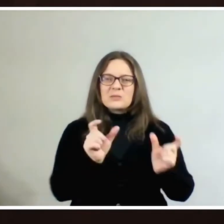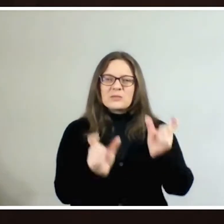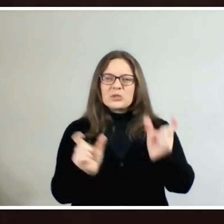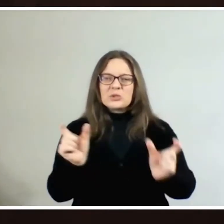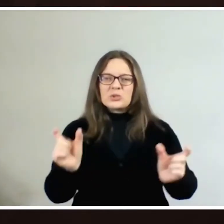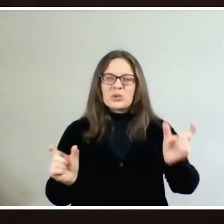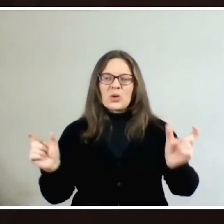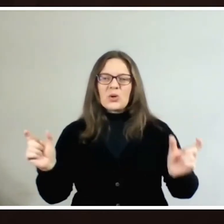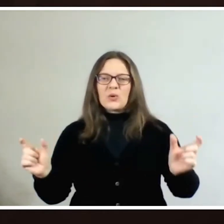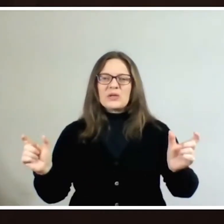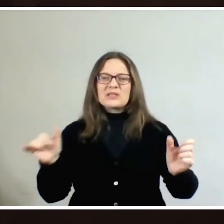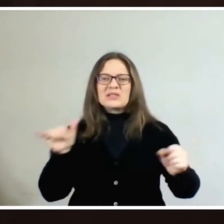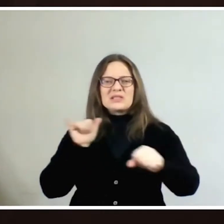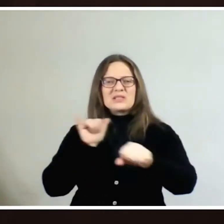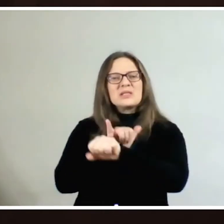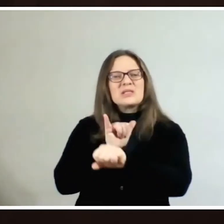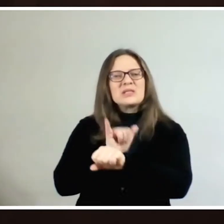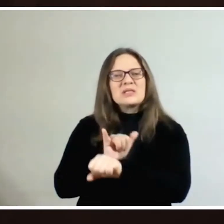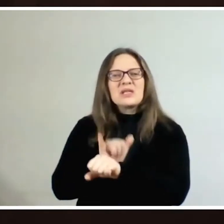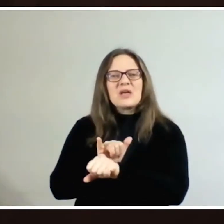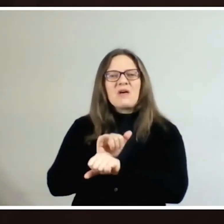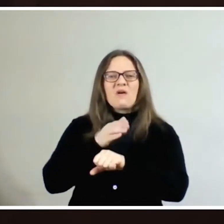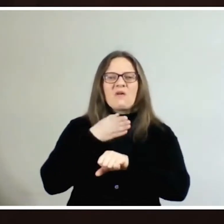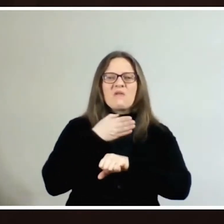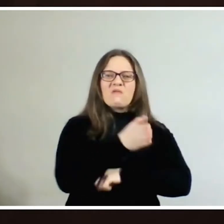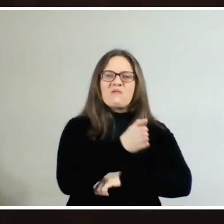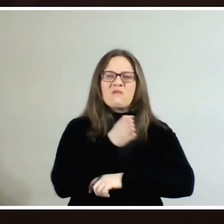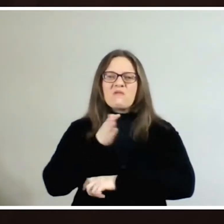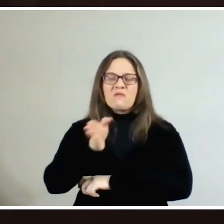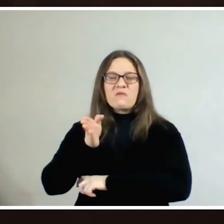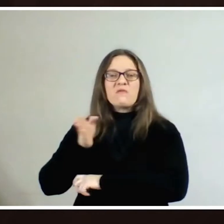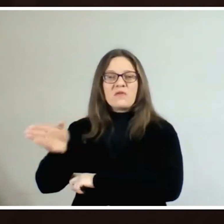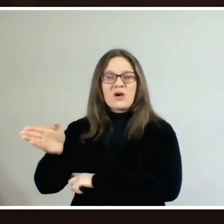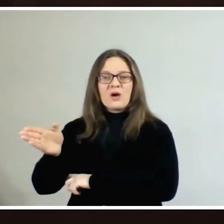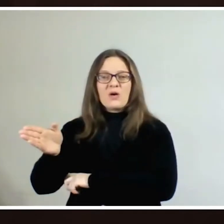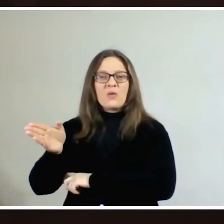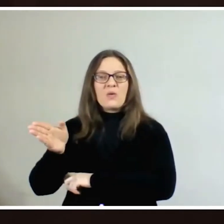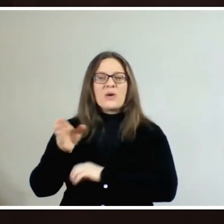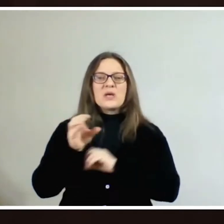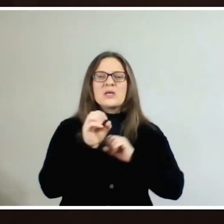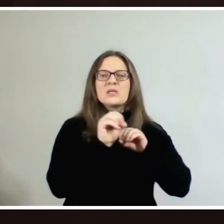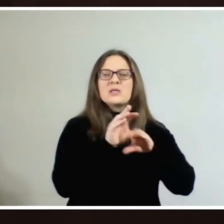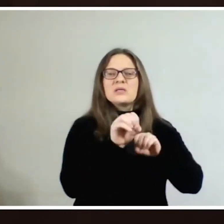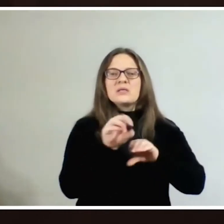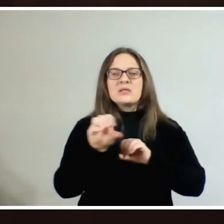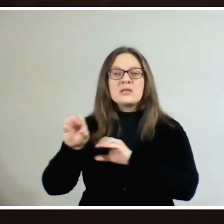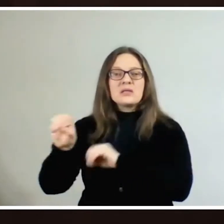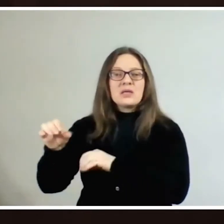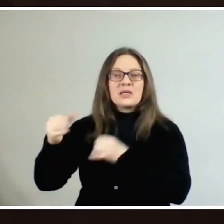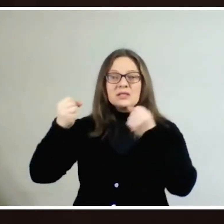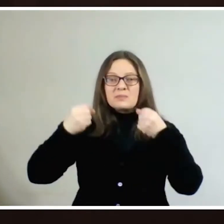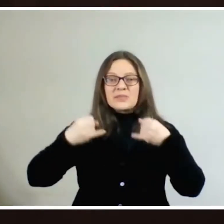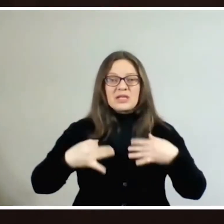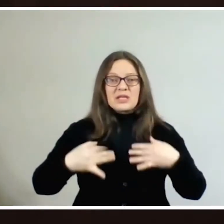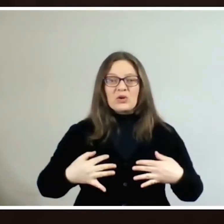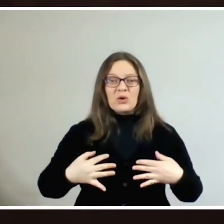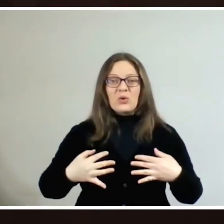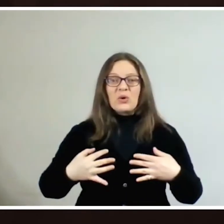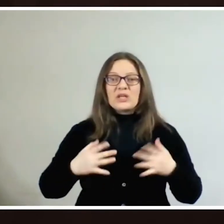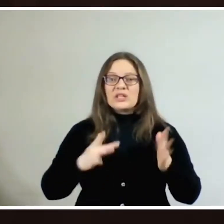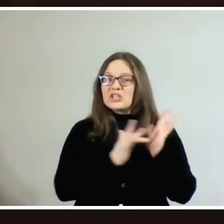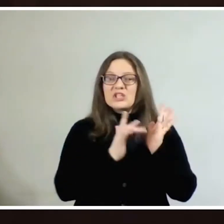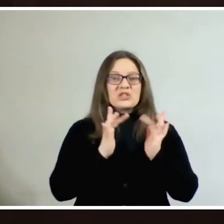os quais não confessam Jesus Cristo vindo em carne, assim é o enganador e o anticristo.